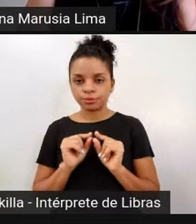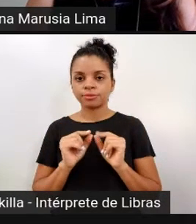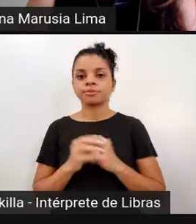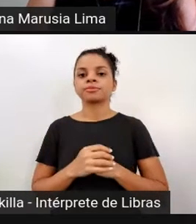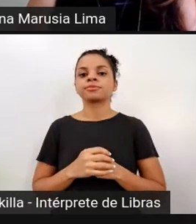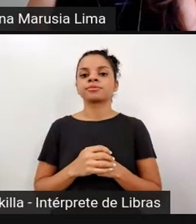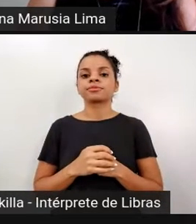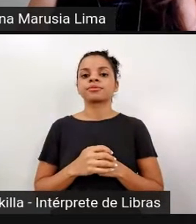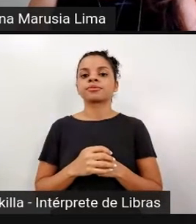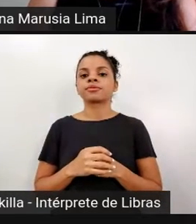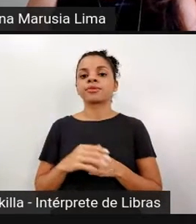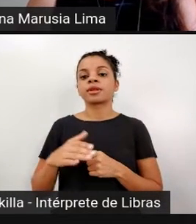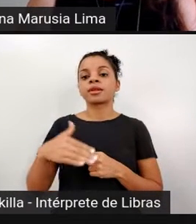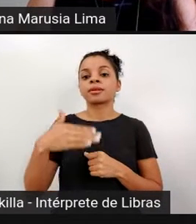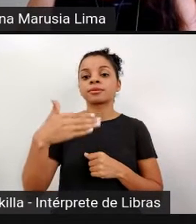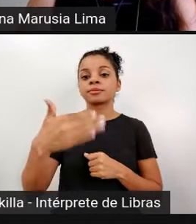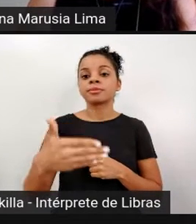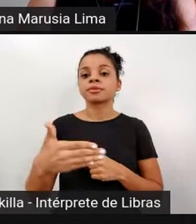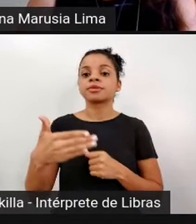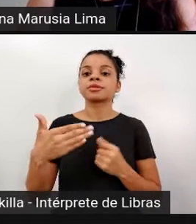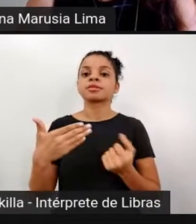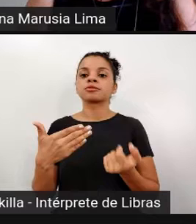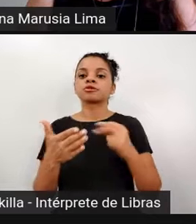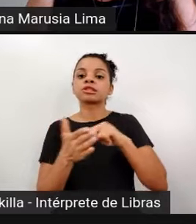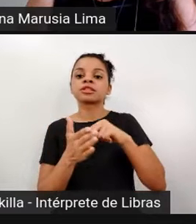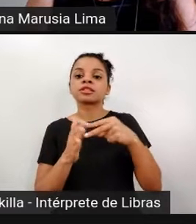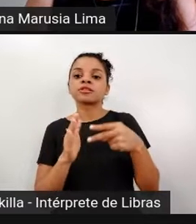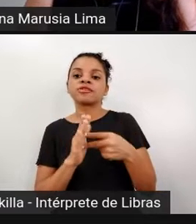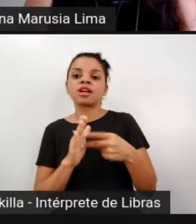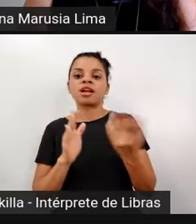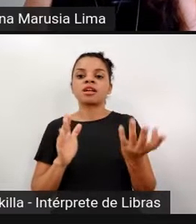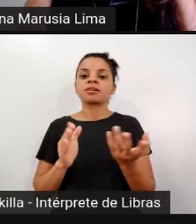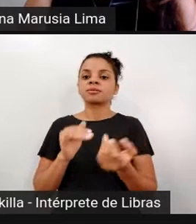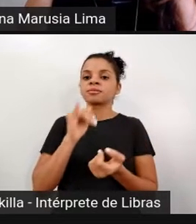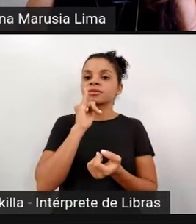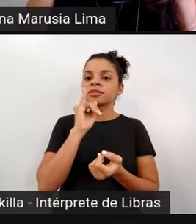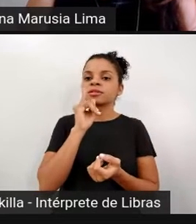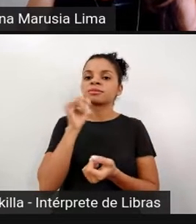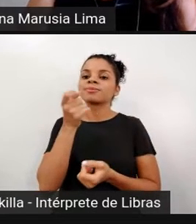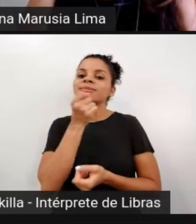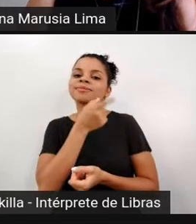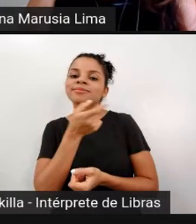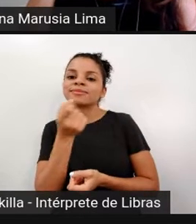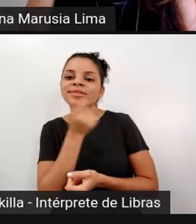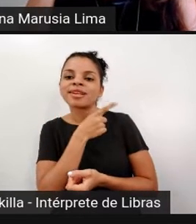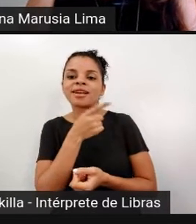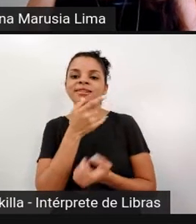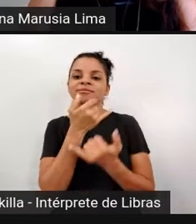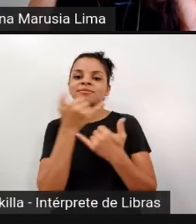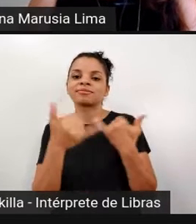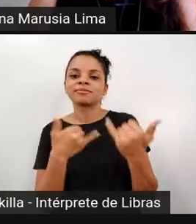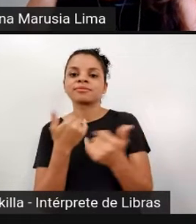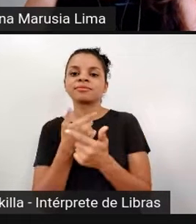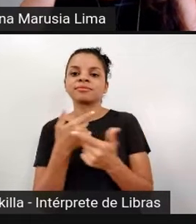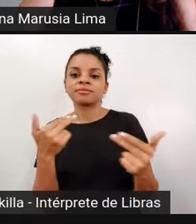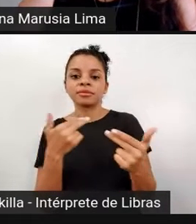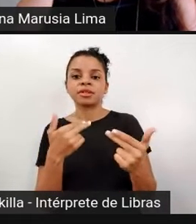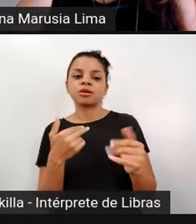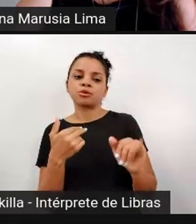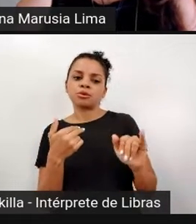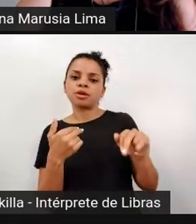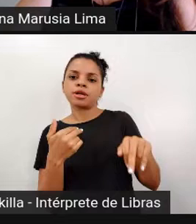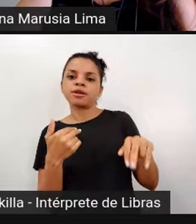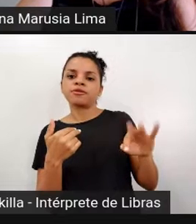partir do deslocamento de sentidos, por exemplo, as sátiras e as paródias, o infotenimento estimula o senso crítico e o